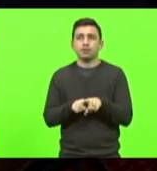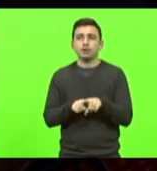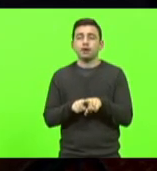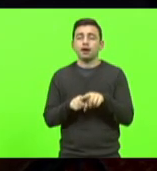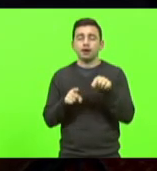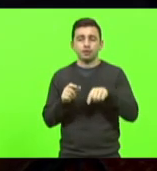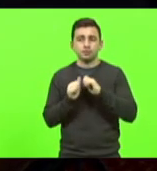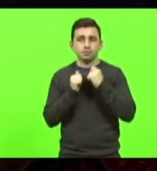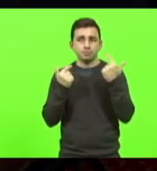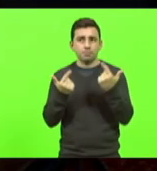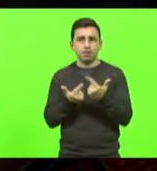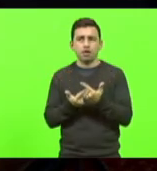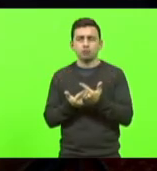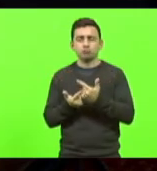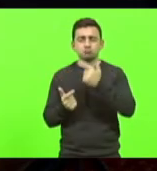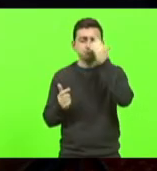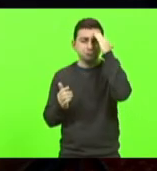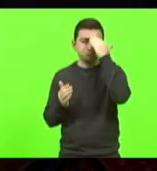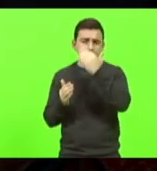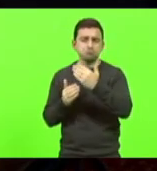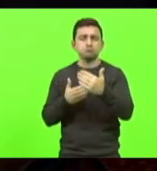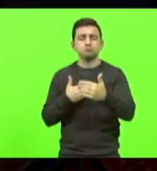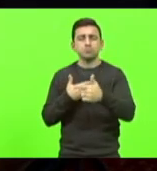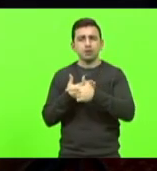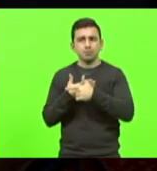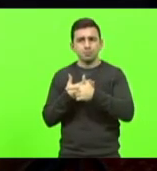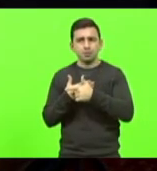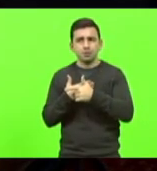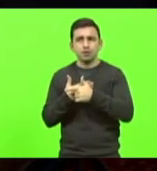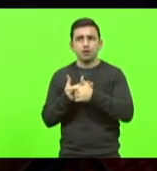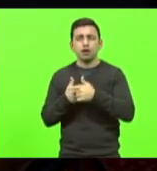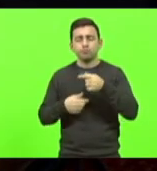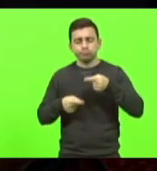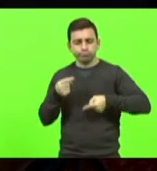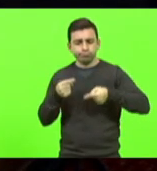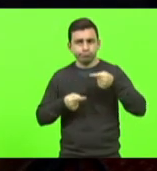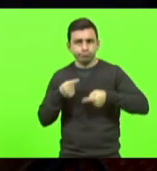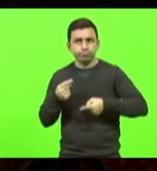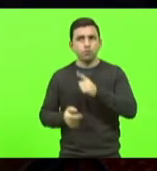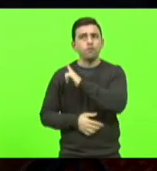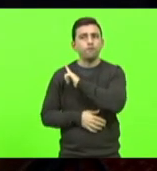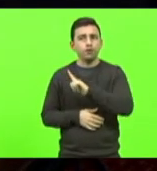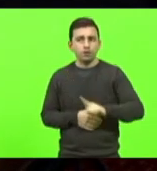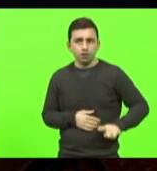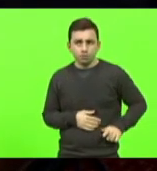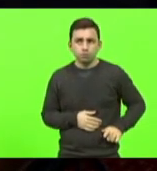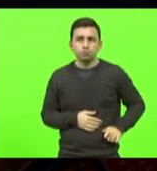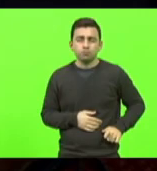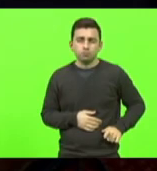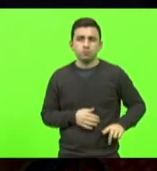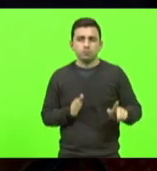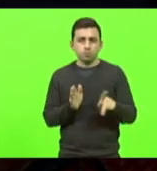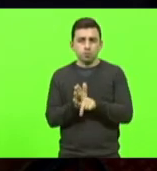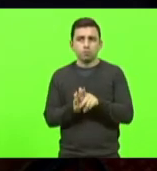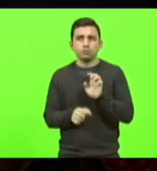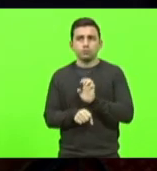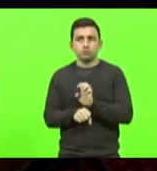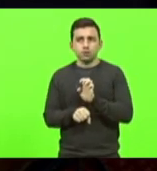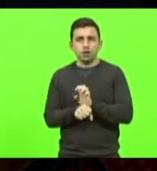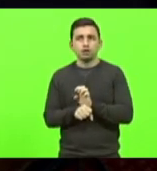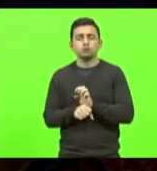cumpriu o seu papel de ouvir a sociedade de negociar com o governo o governo do estado